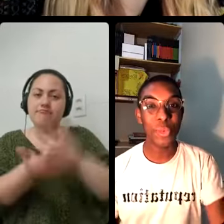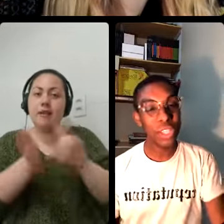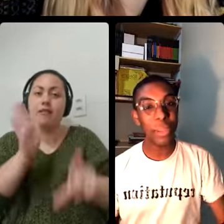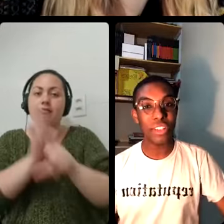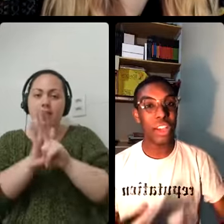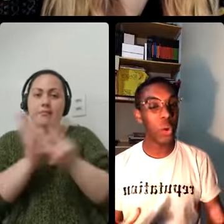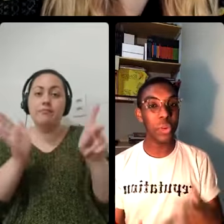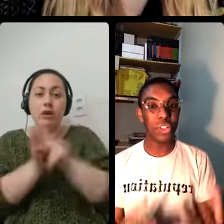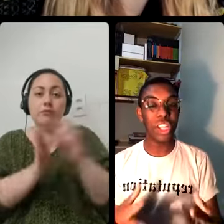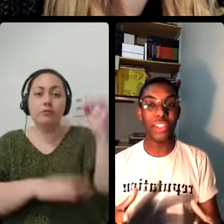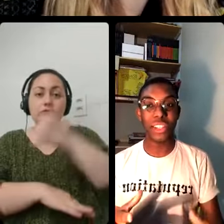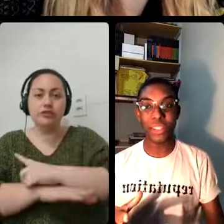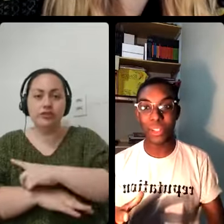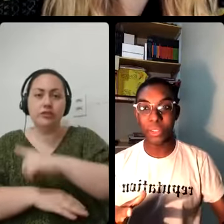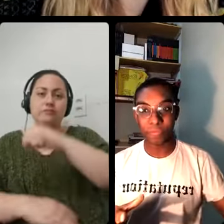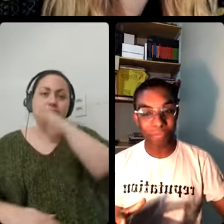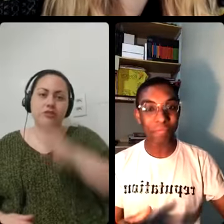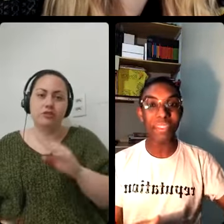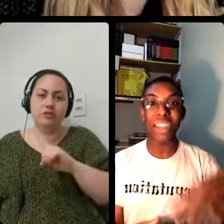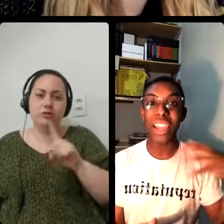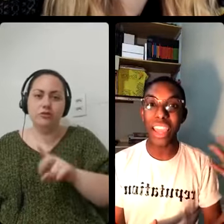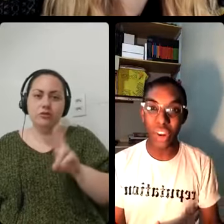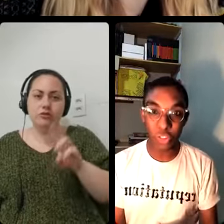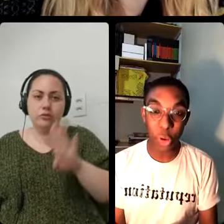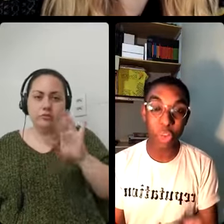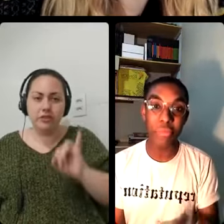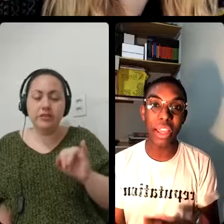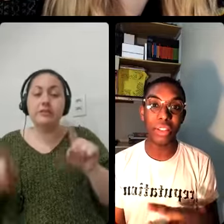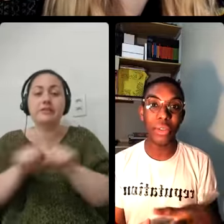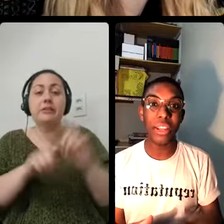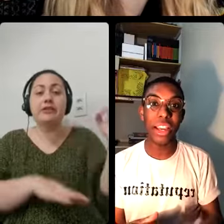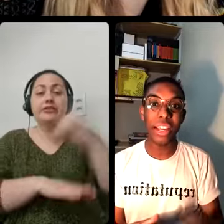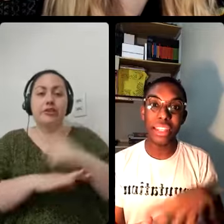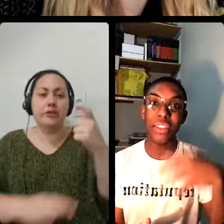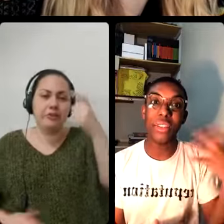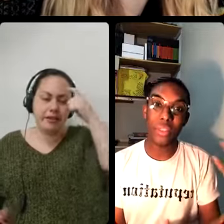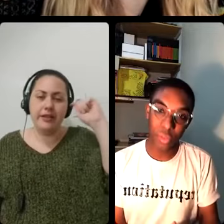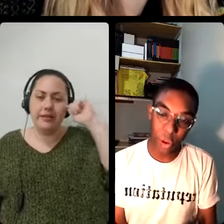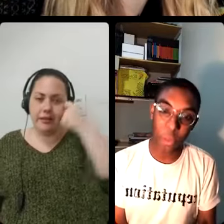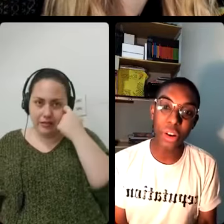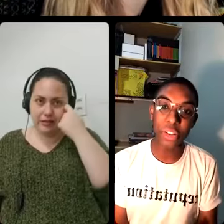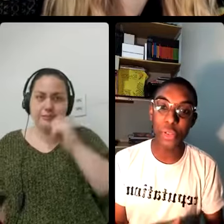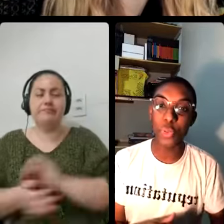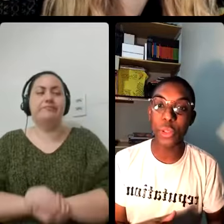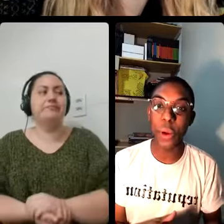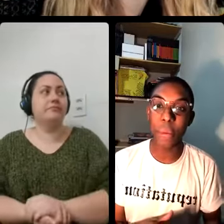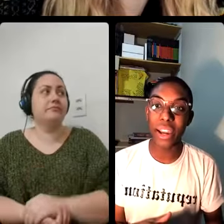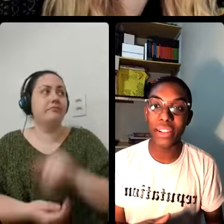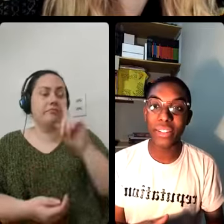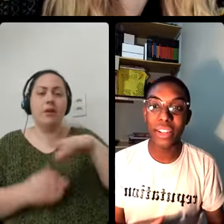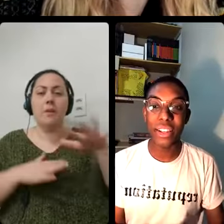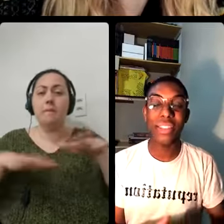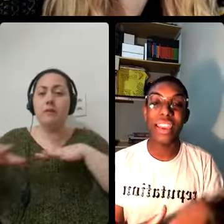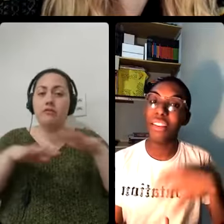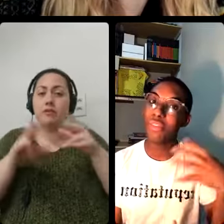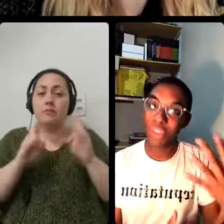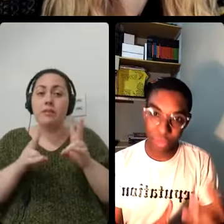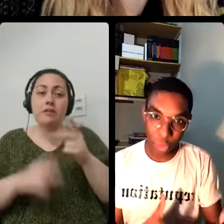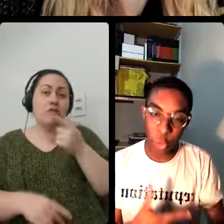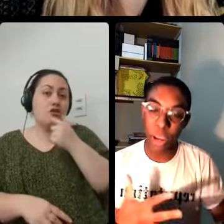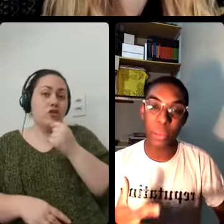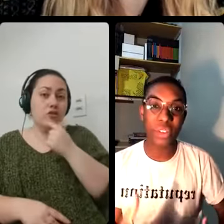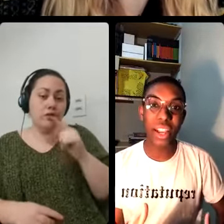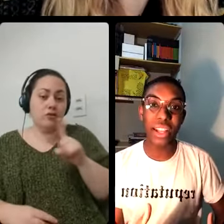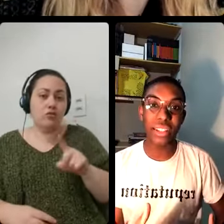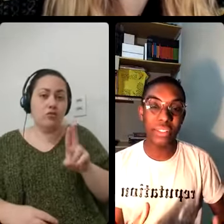Então, justamente, né, como a gente estava trazendo aqui, foi um movimento ali com a morte do Zumbi dos Palmares, né,